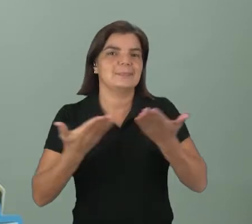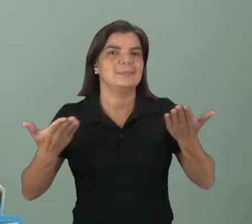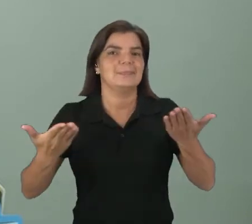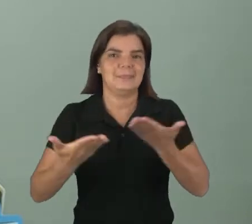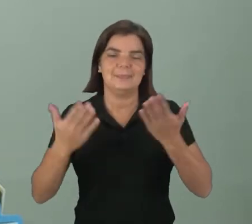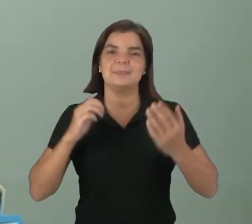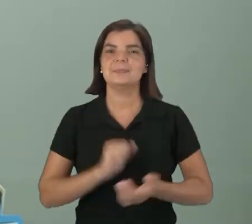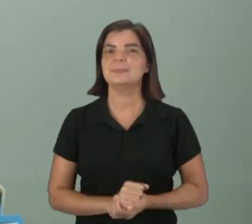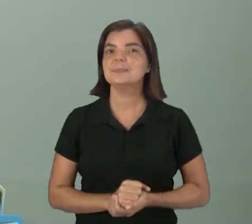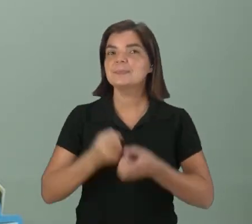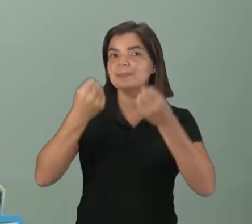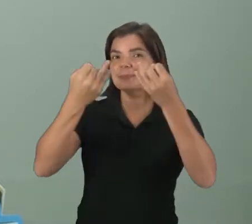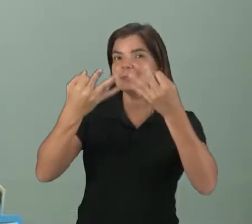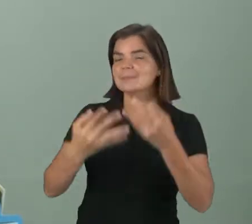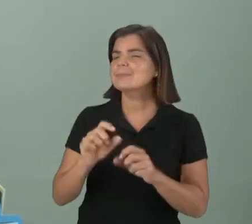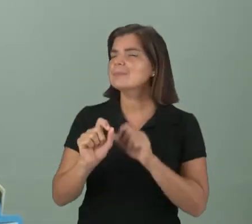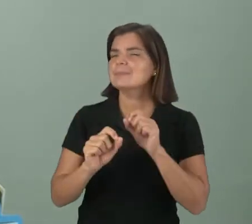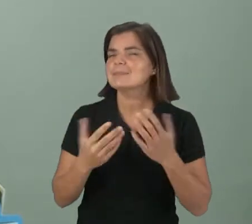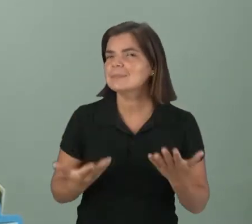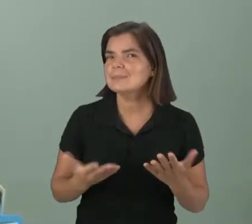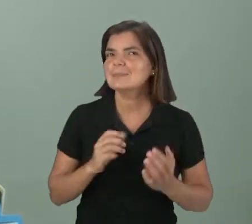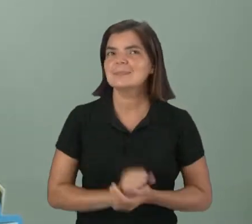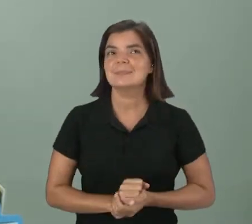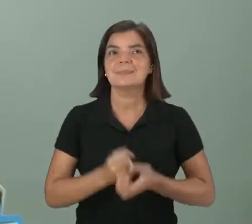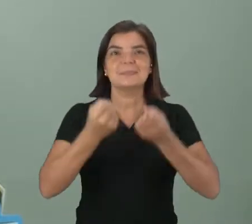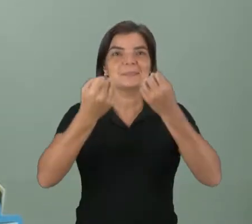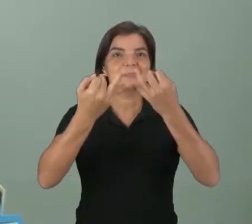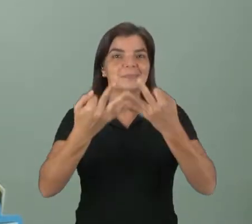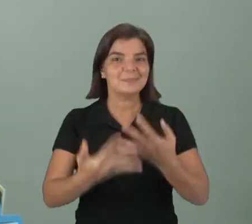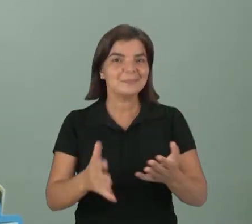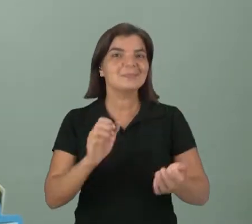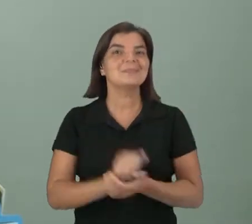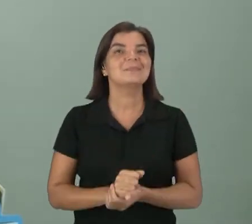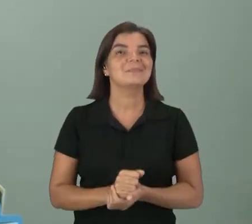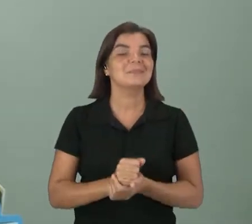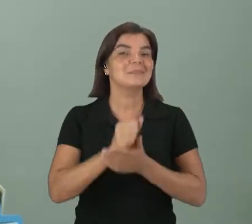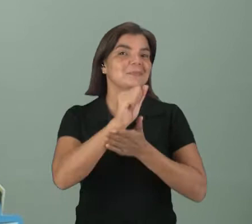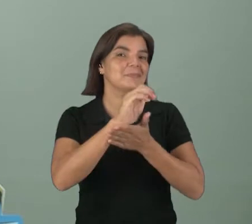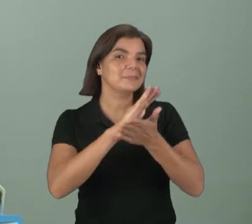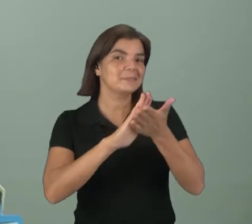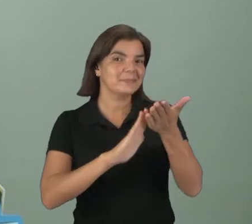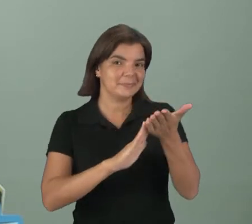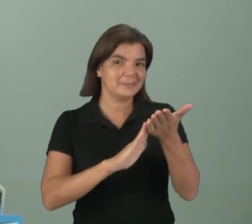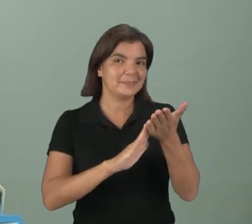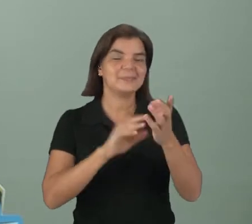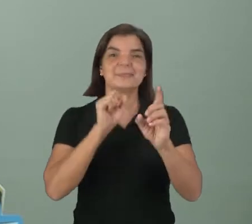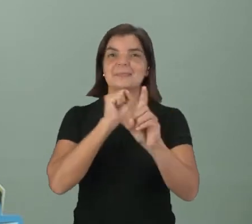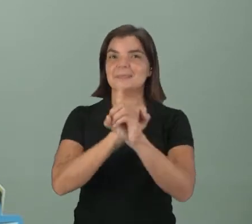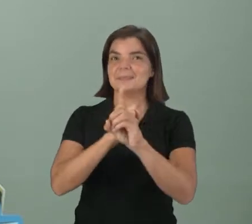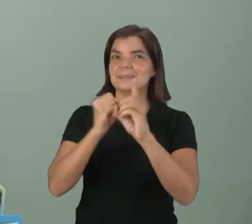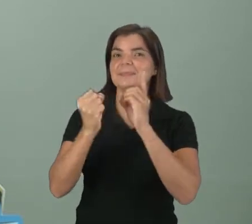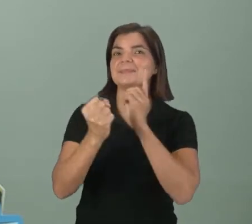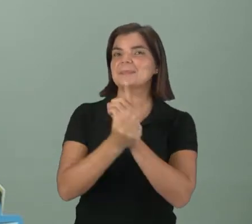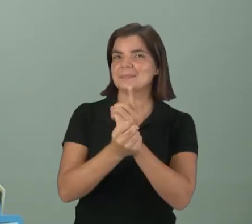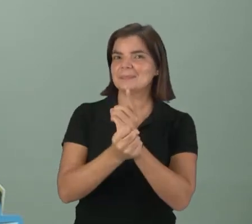aula de hoje estamos falando sobre o que mesmo estamos falando sobre as atividades sociais